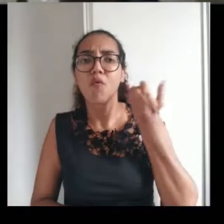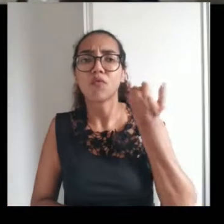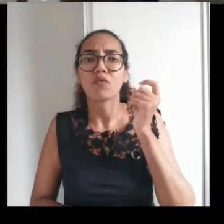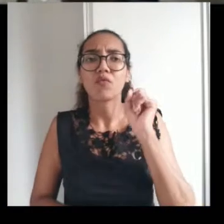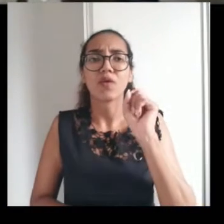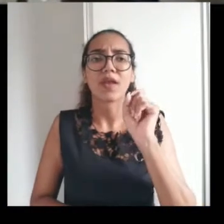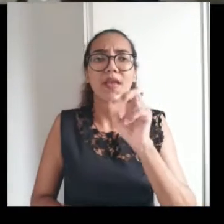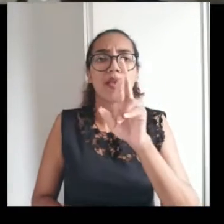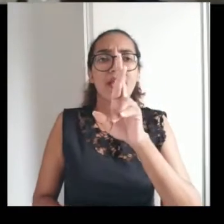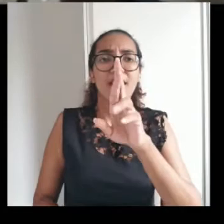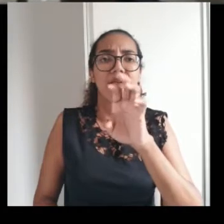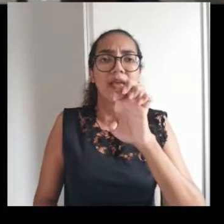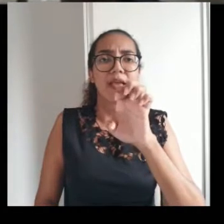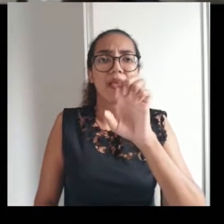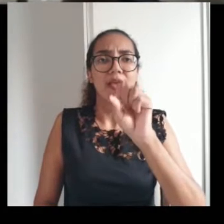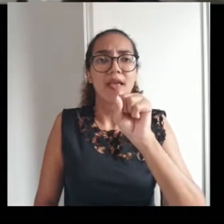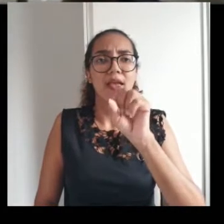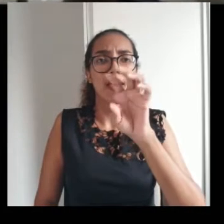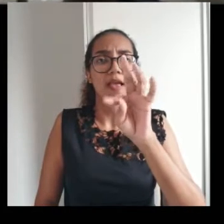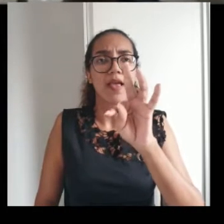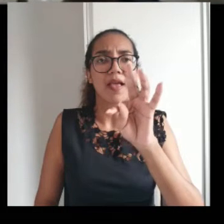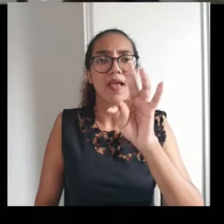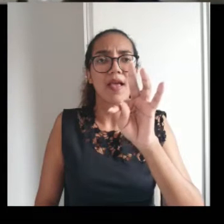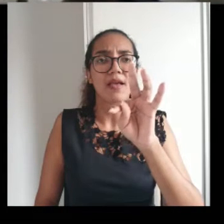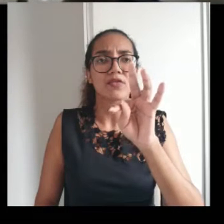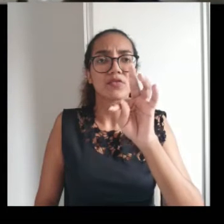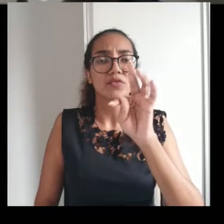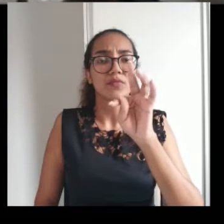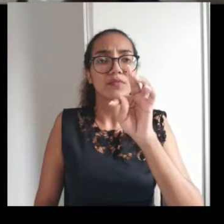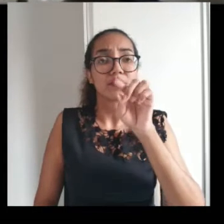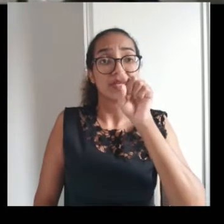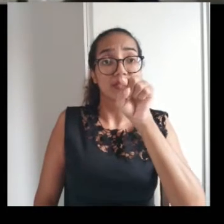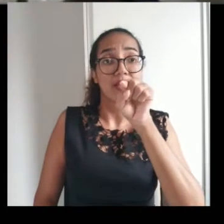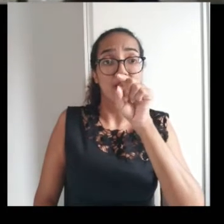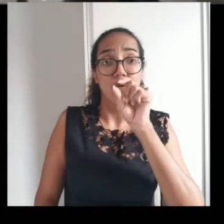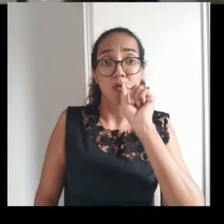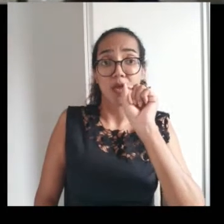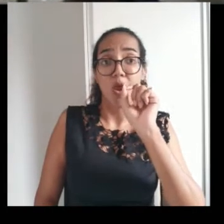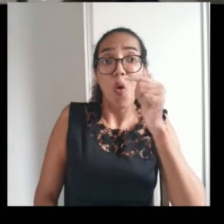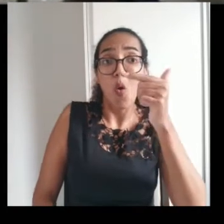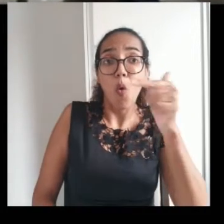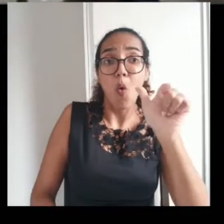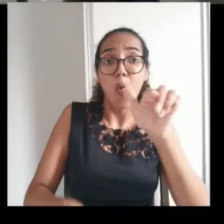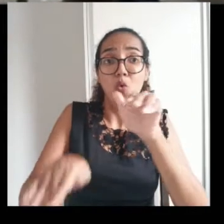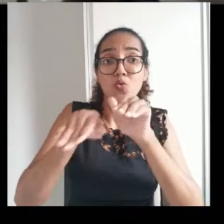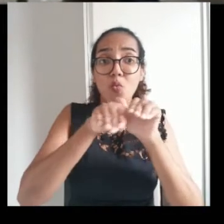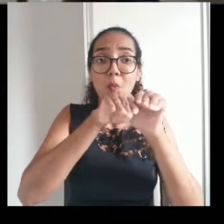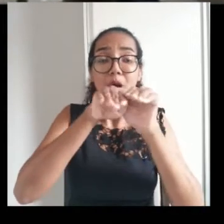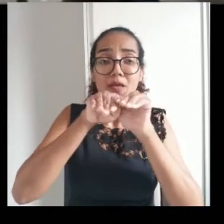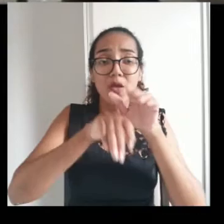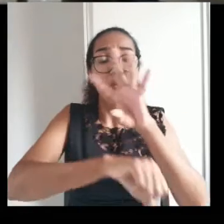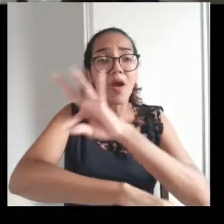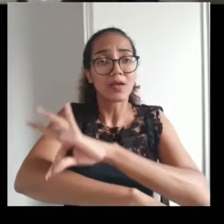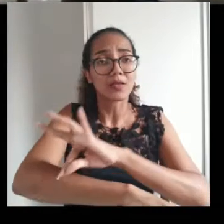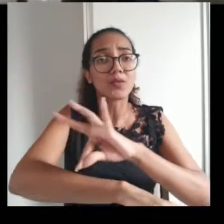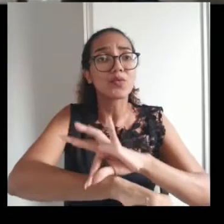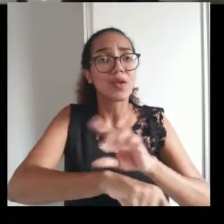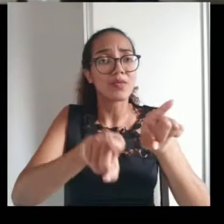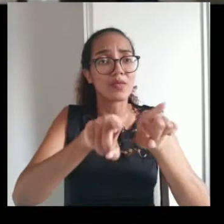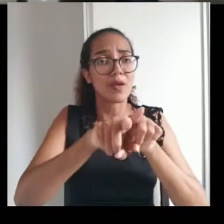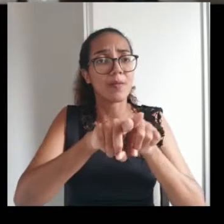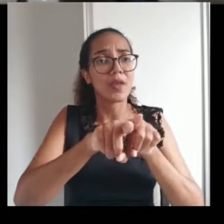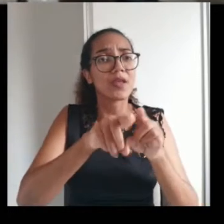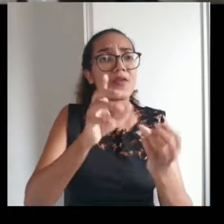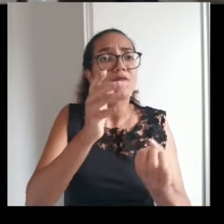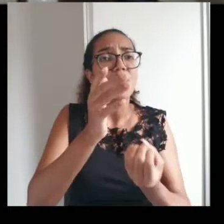falar. E REST é um estilo arquitetural, é um padrão arquitetural que foi desenvolvido no